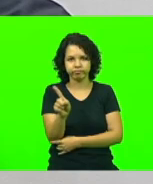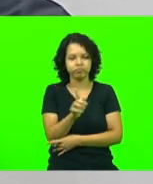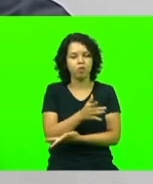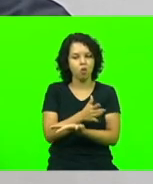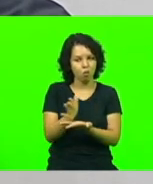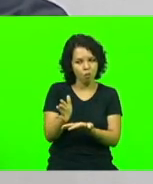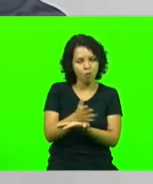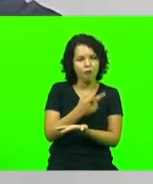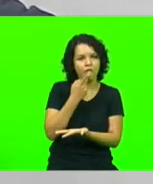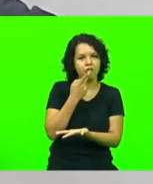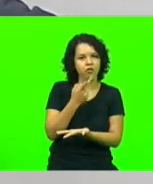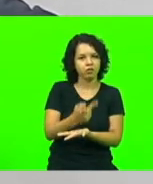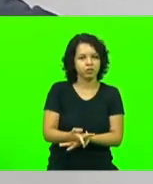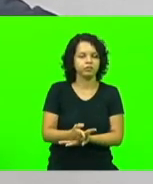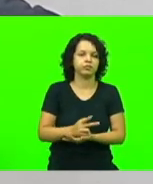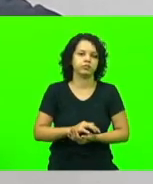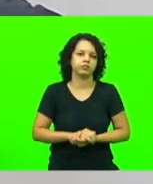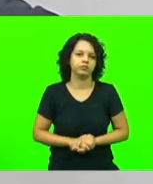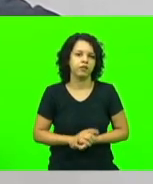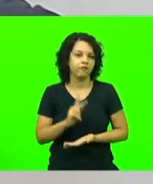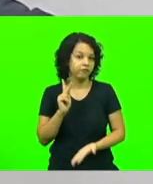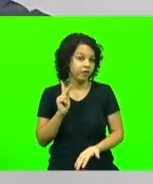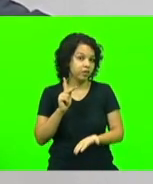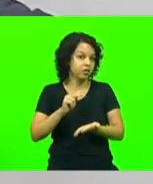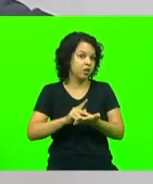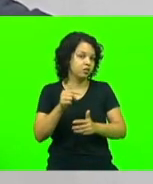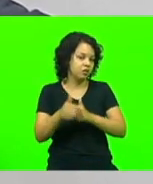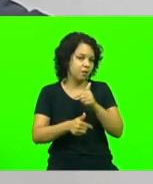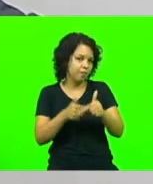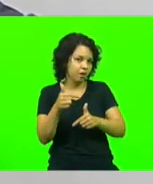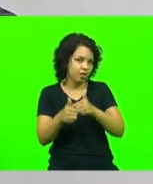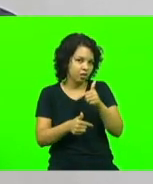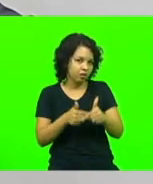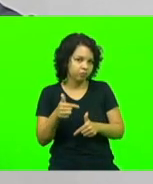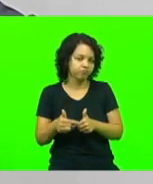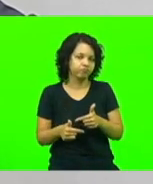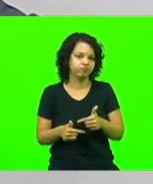Né? Ser... realmente trabalhar dentro disso.